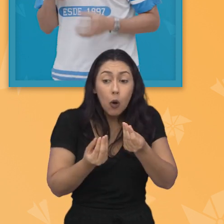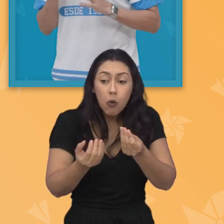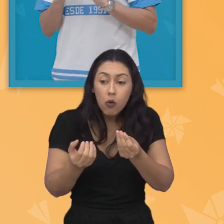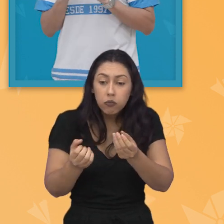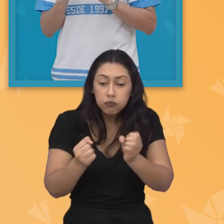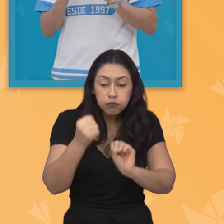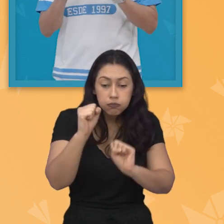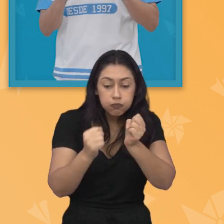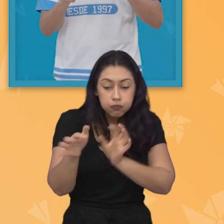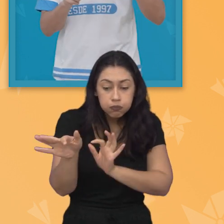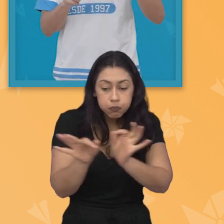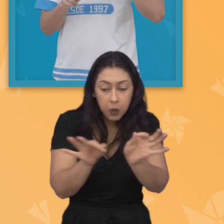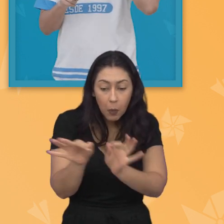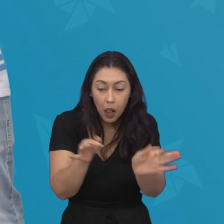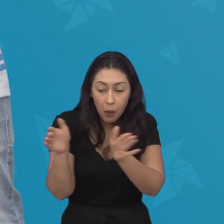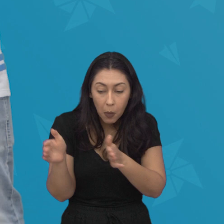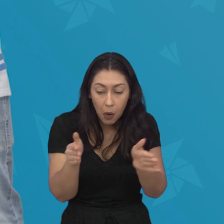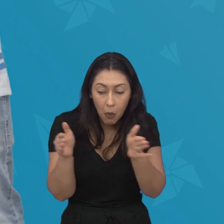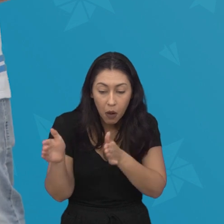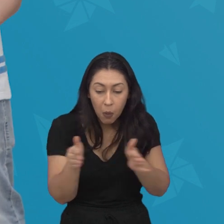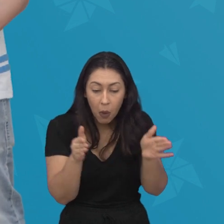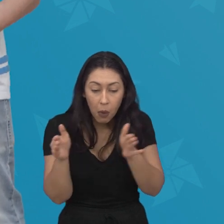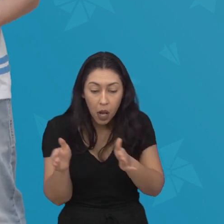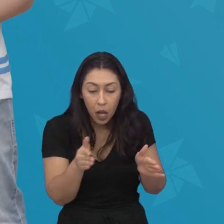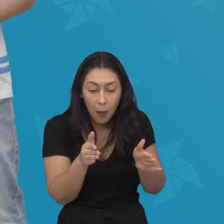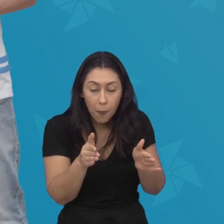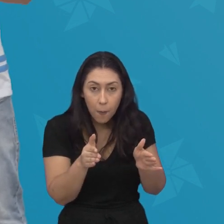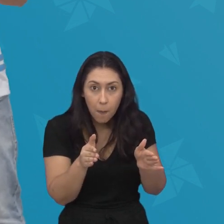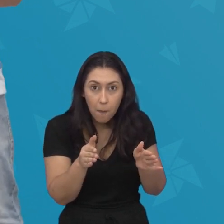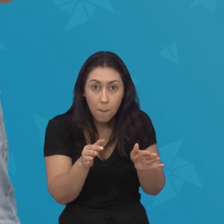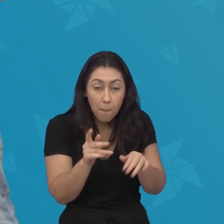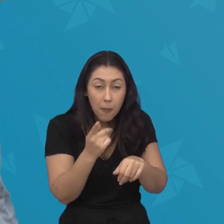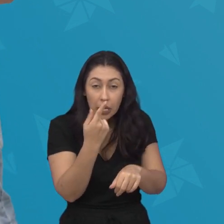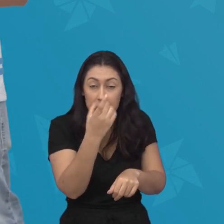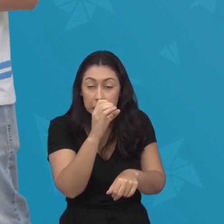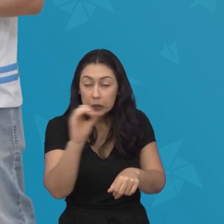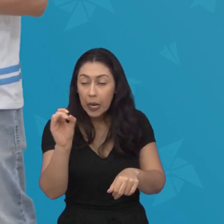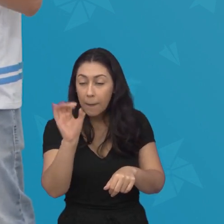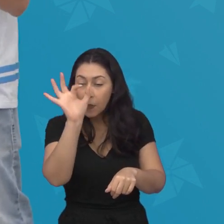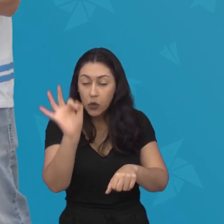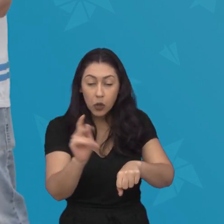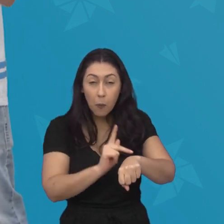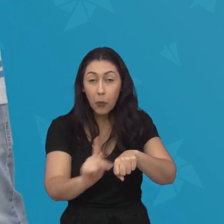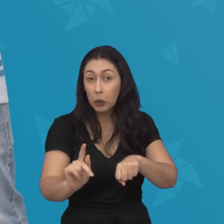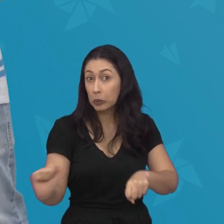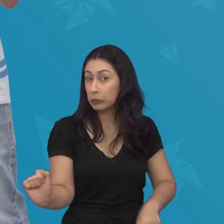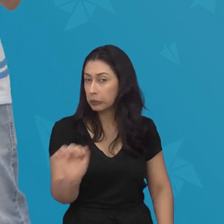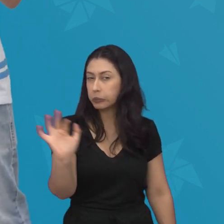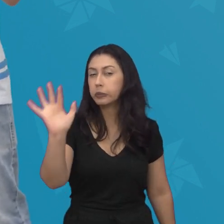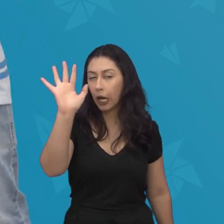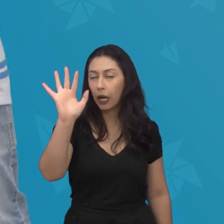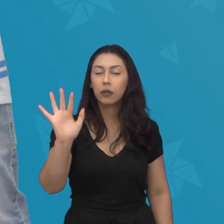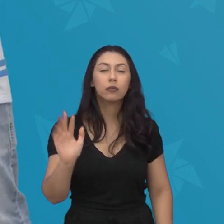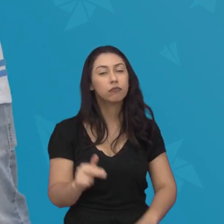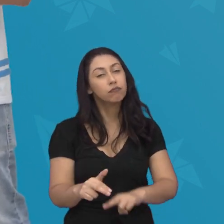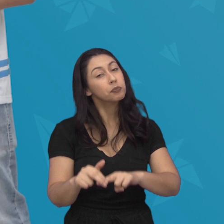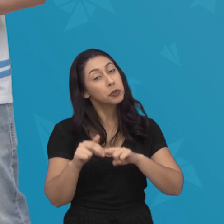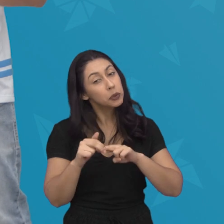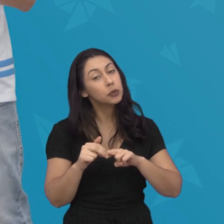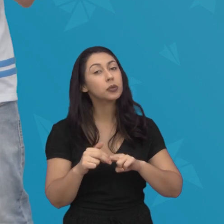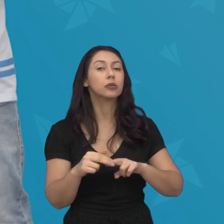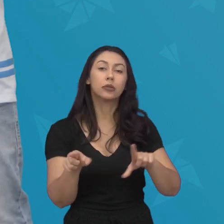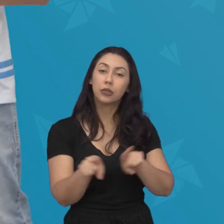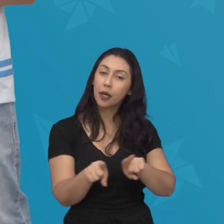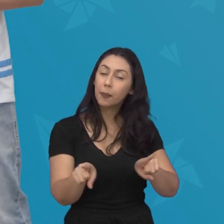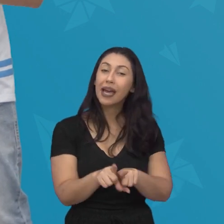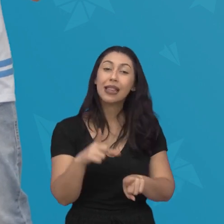processos industriais, muitas vezes é muito caro obter um produto 100% puro, tudo bem? Conforme isso, então, vai implicar em algumas